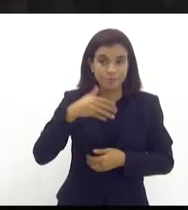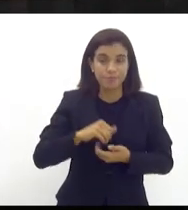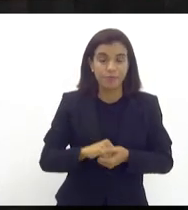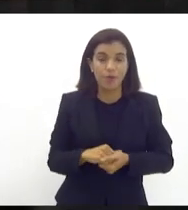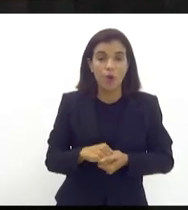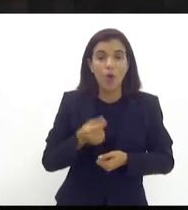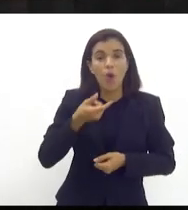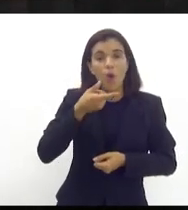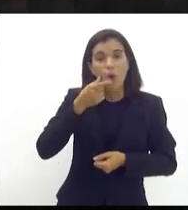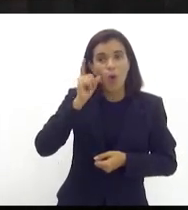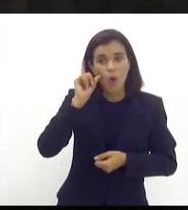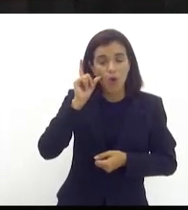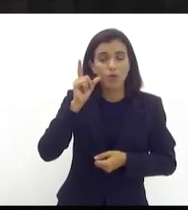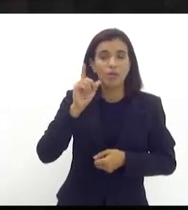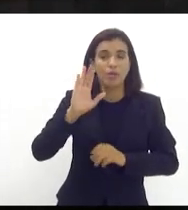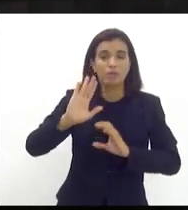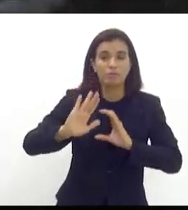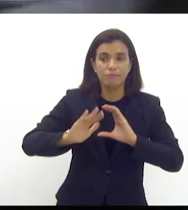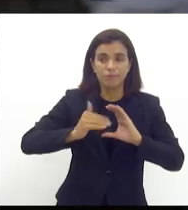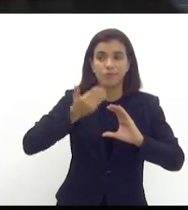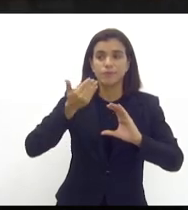dia de ontem, recebi